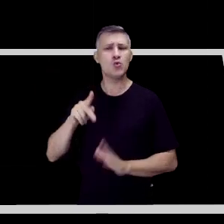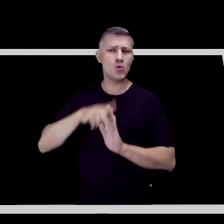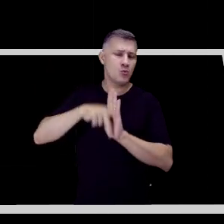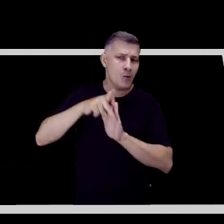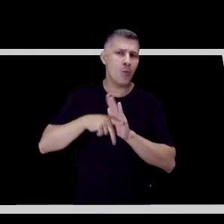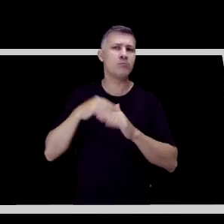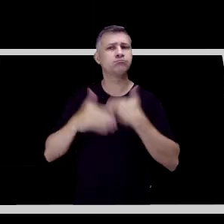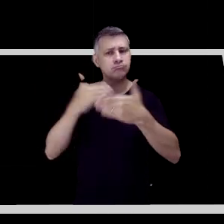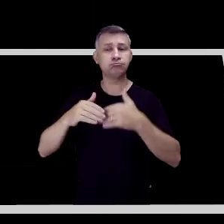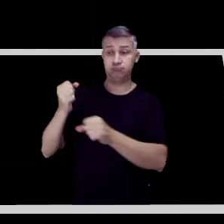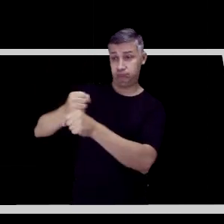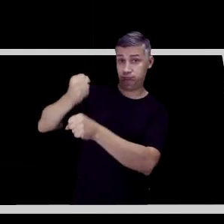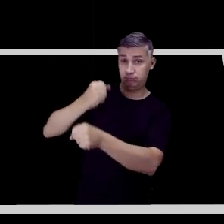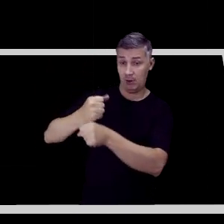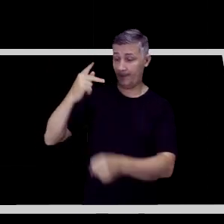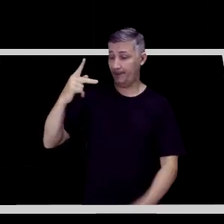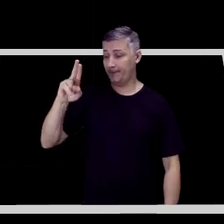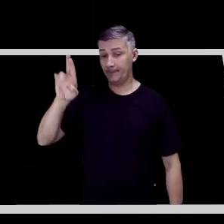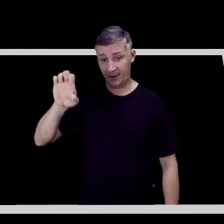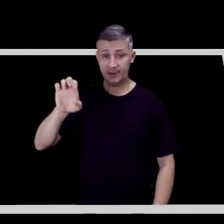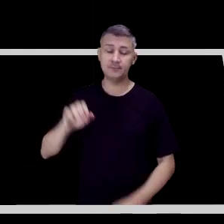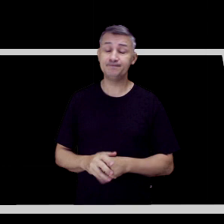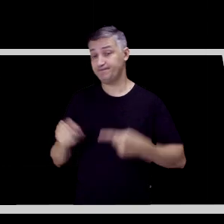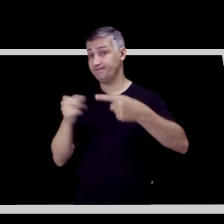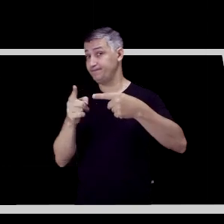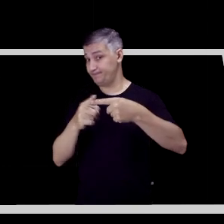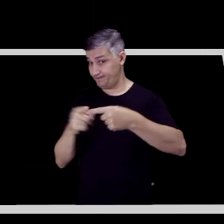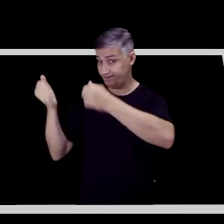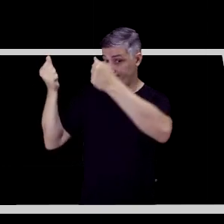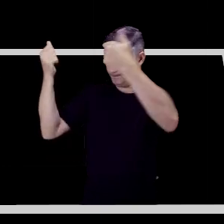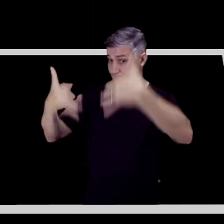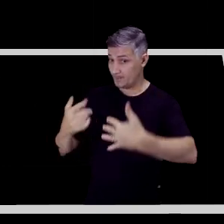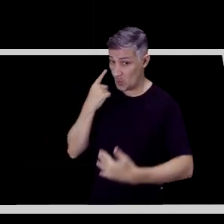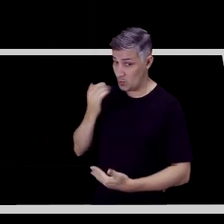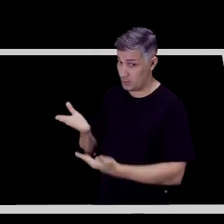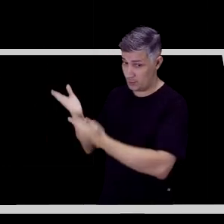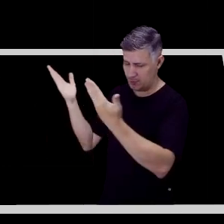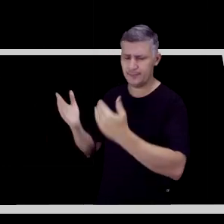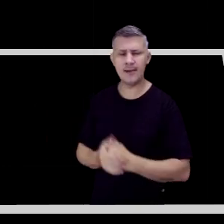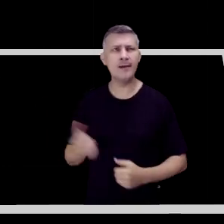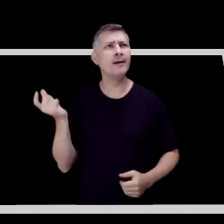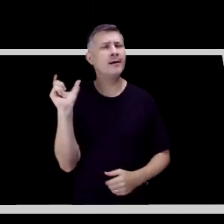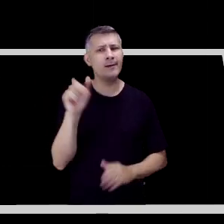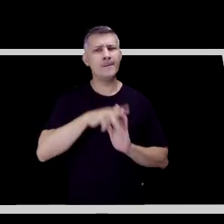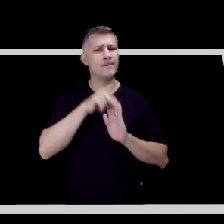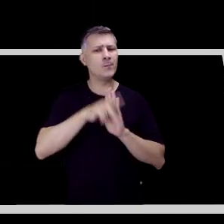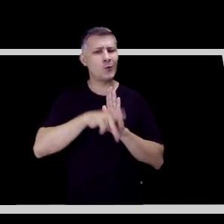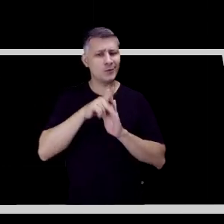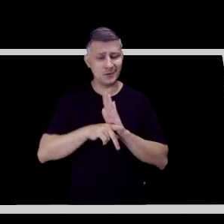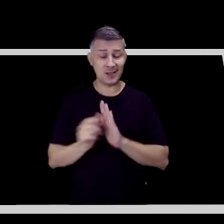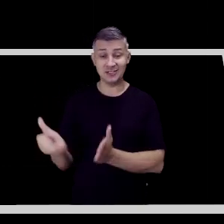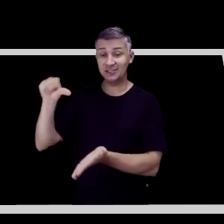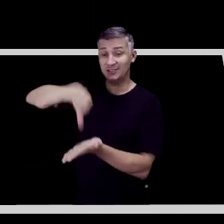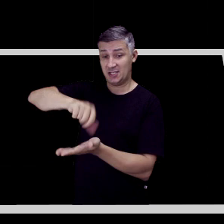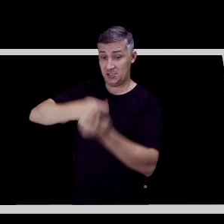desenvolvendo projetos em pré-fabricação, começando, então, pelo concreto. Vou falar primeiro de um projeto